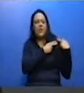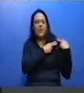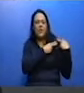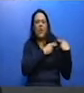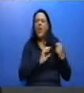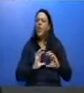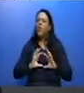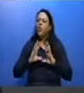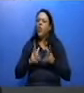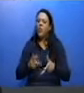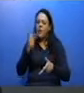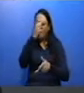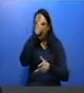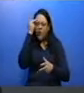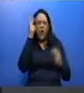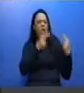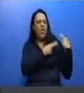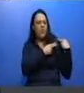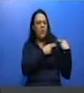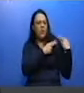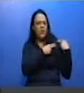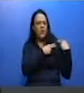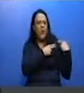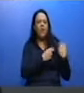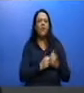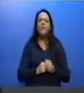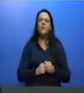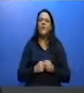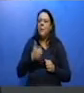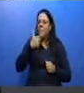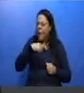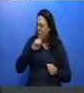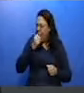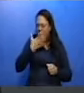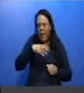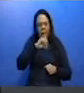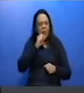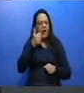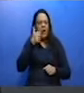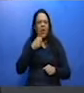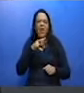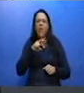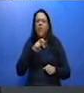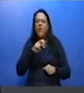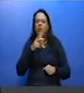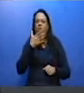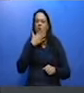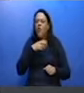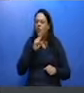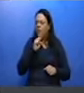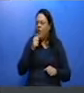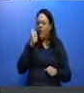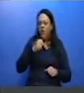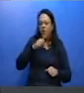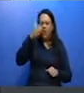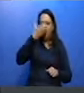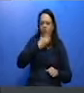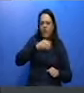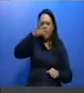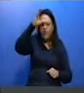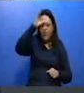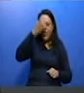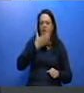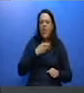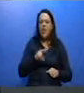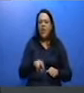pais, são os responsáveis. Não importa pai, mãe, vovó, tio, irmão, irmã, quem está